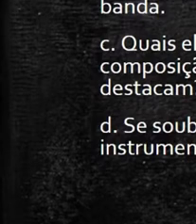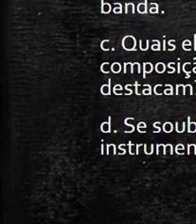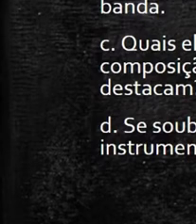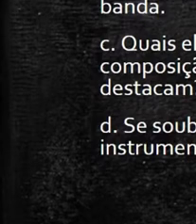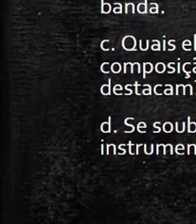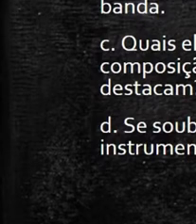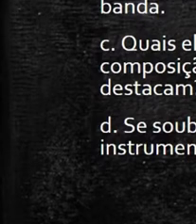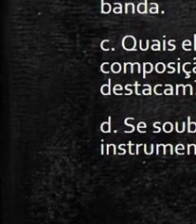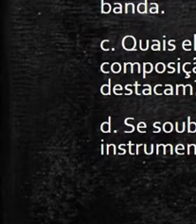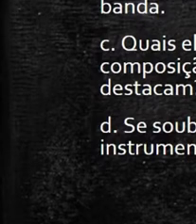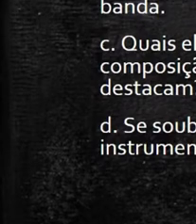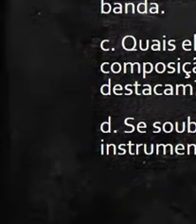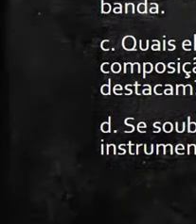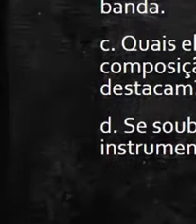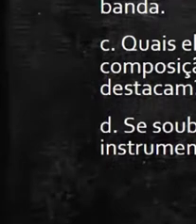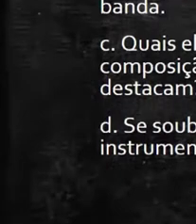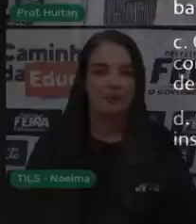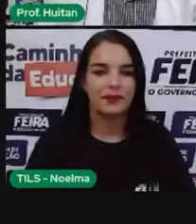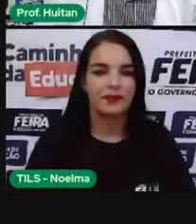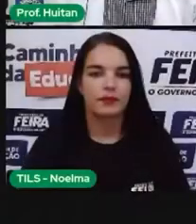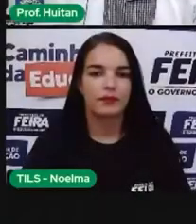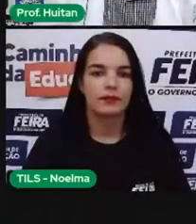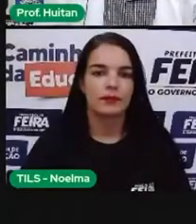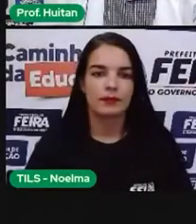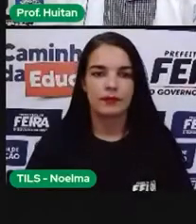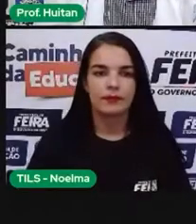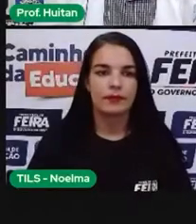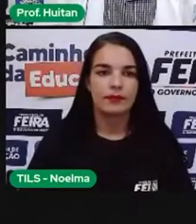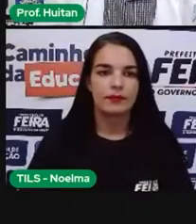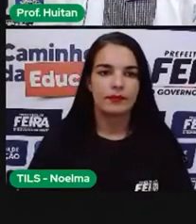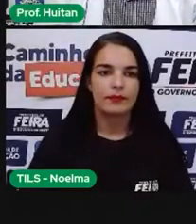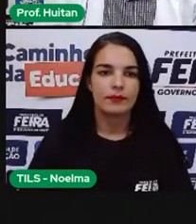que pena que a gente está.